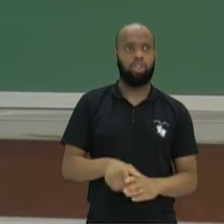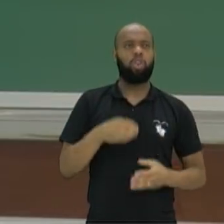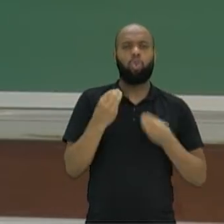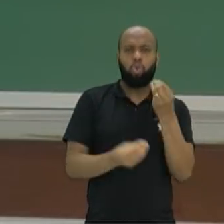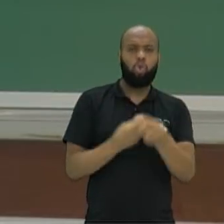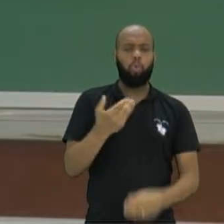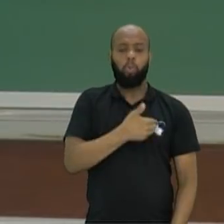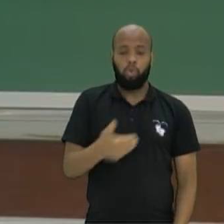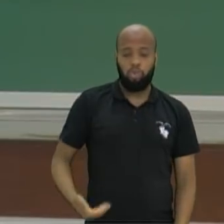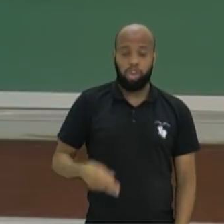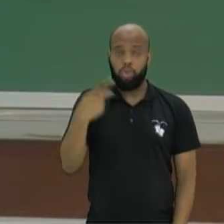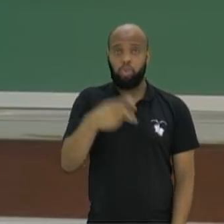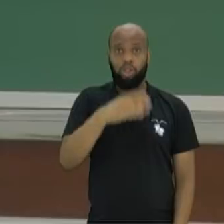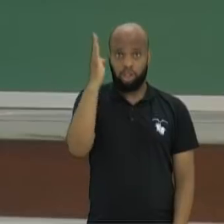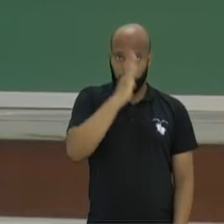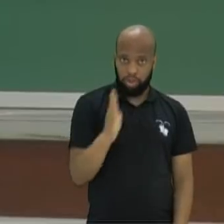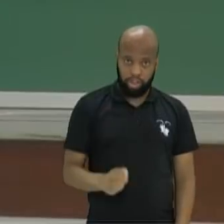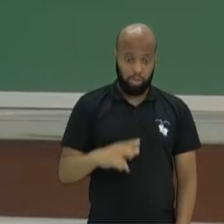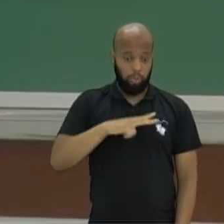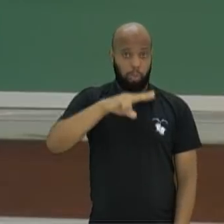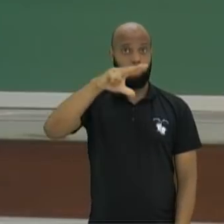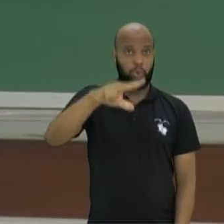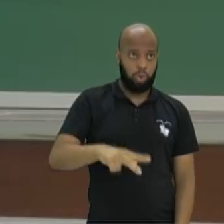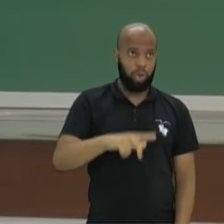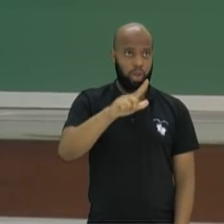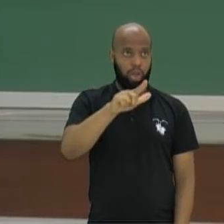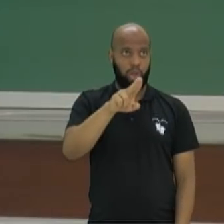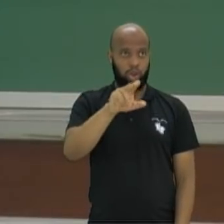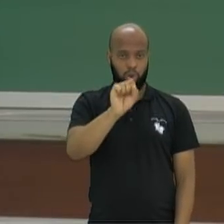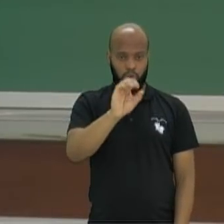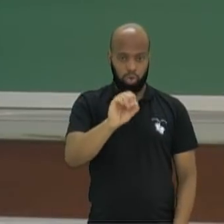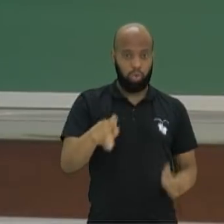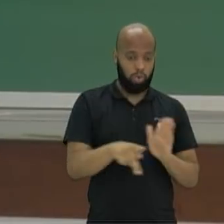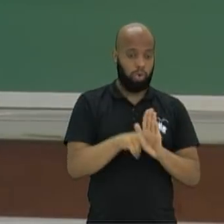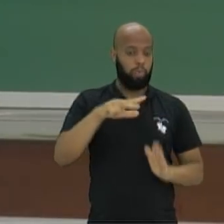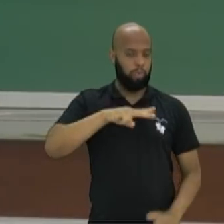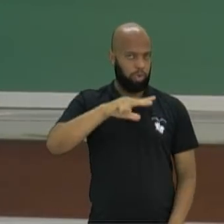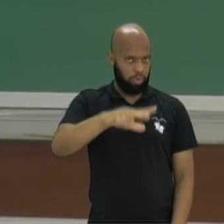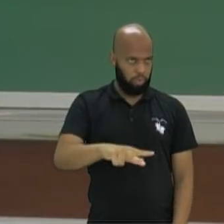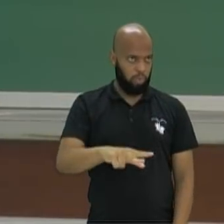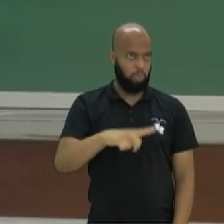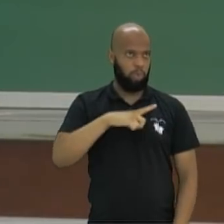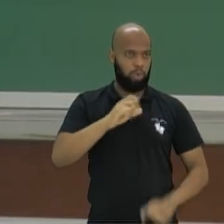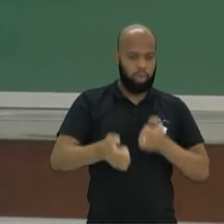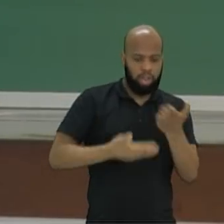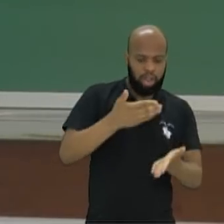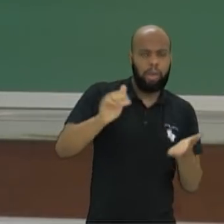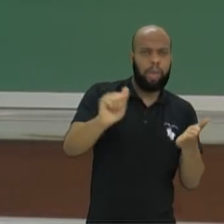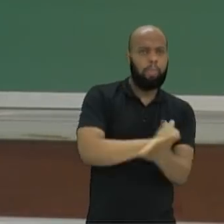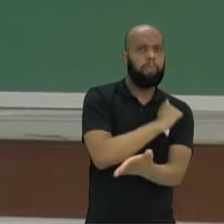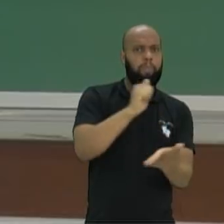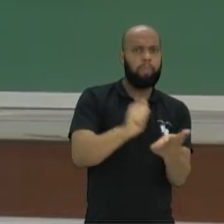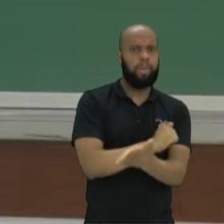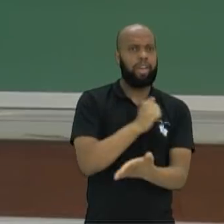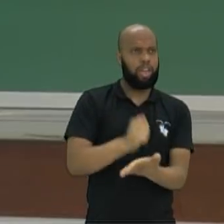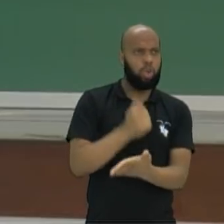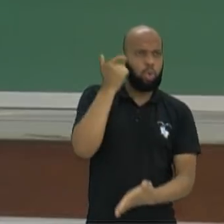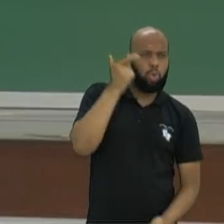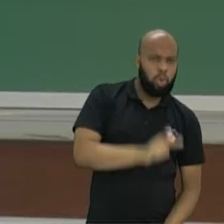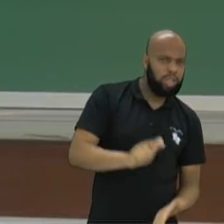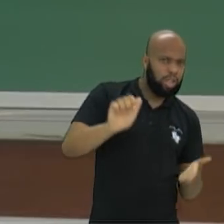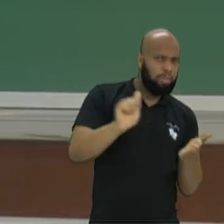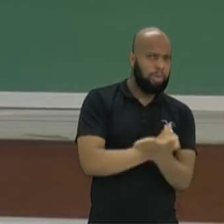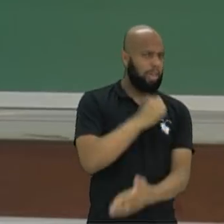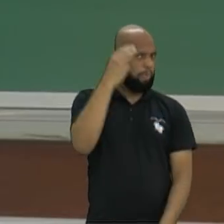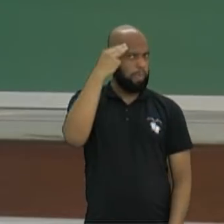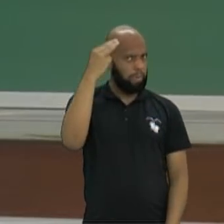que o governo brasileiro, ou luso brasileiro, né? Lembra que luso, origem portuguesa, né? Tratou de apagar, conseguiu apagar